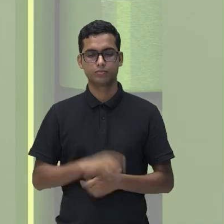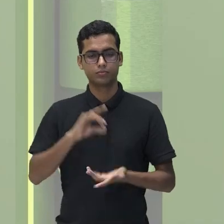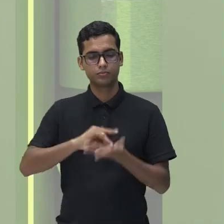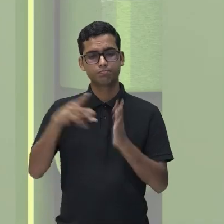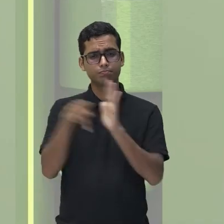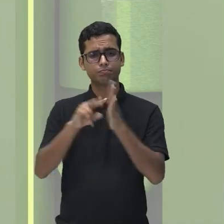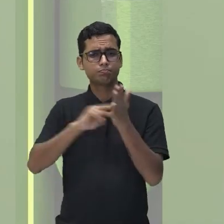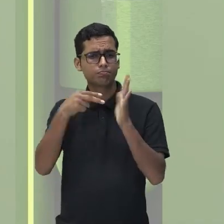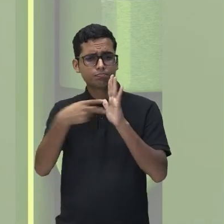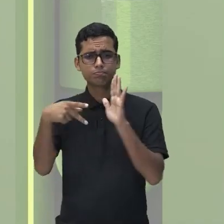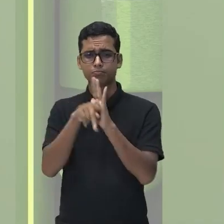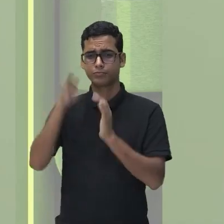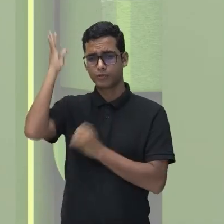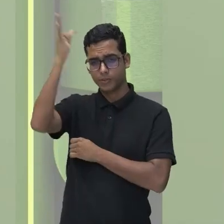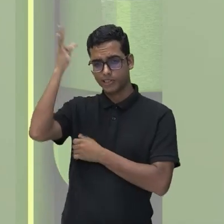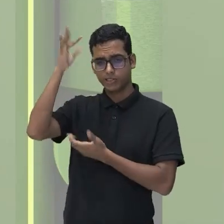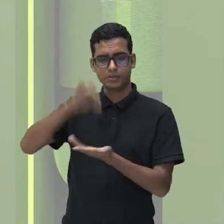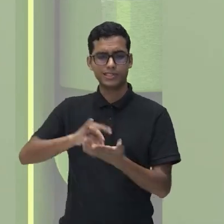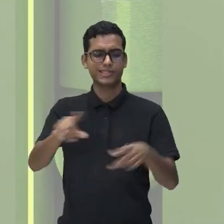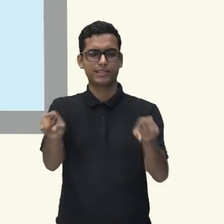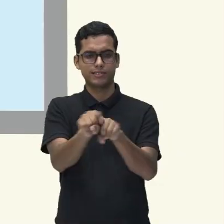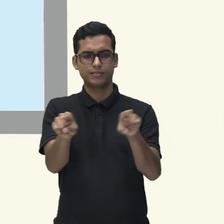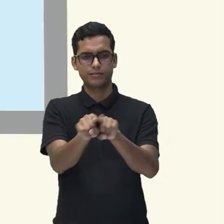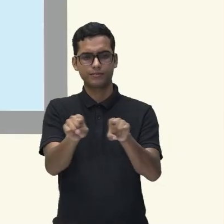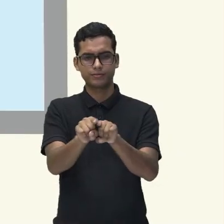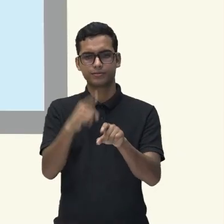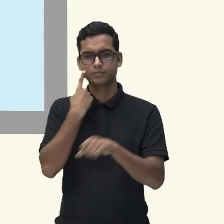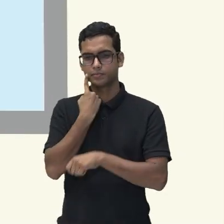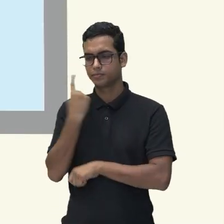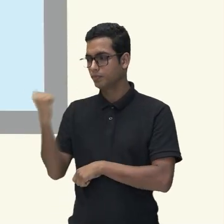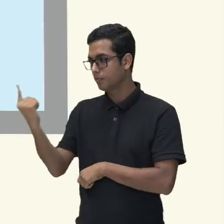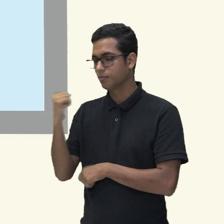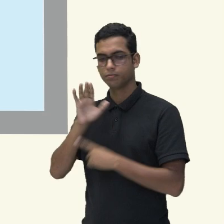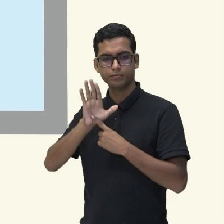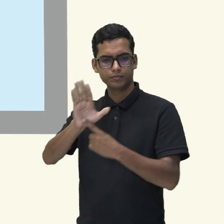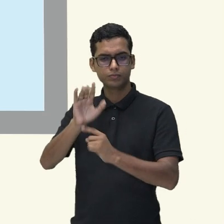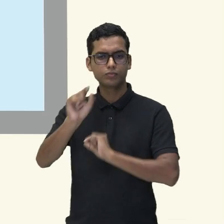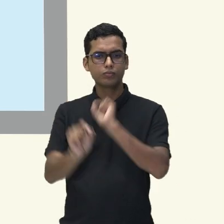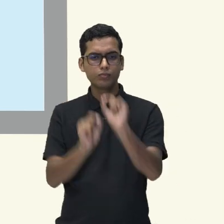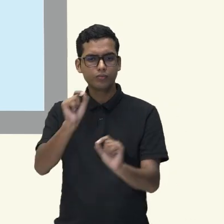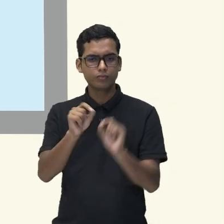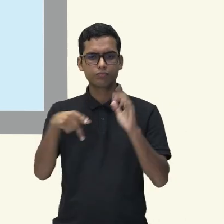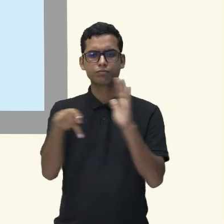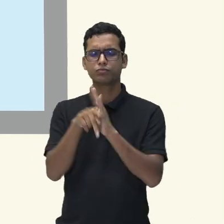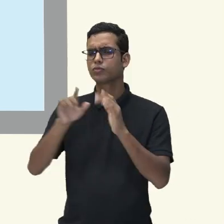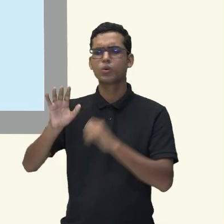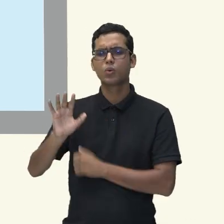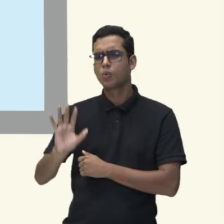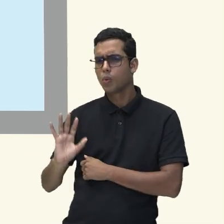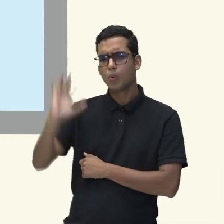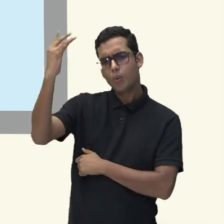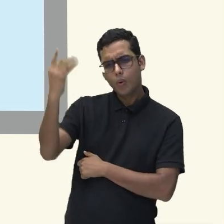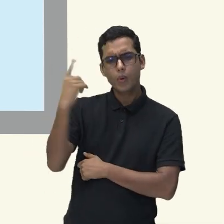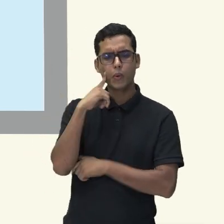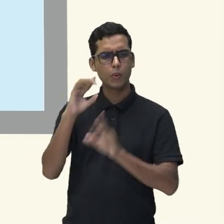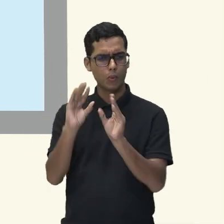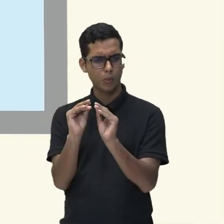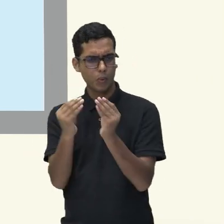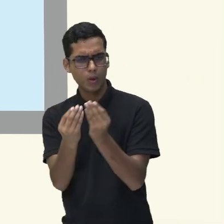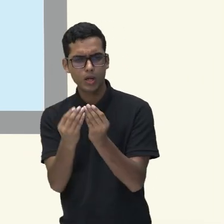de Pascal. Então, a gente vai aí ter uma animação mostrando exatamente o que acontece com essa